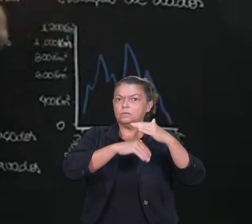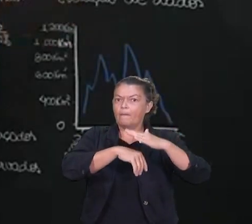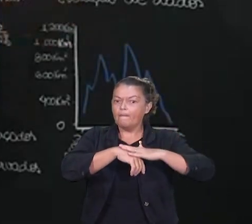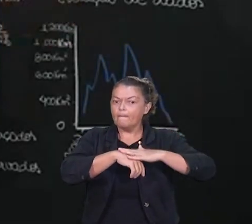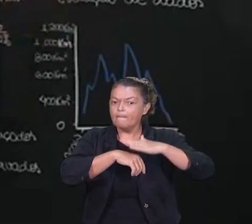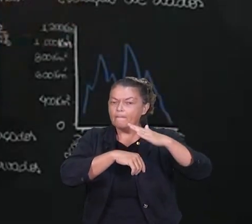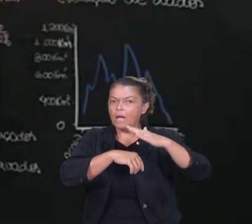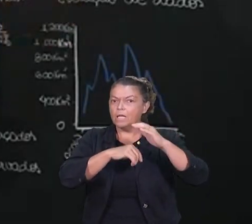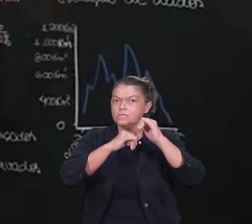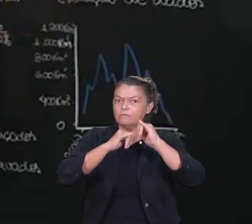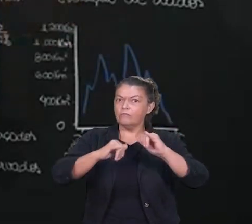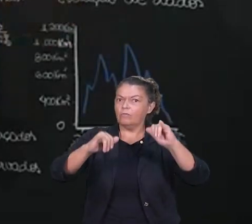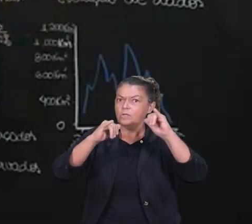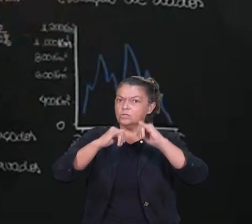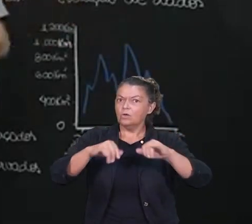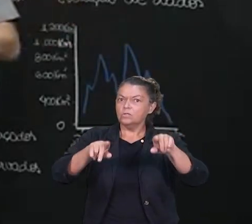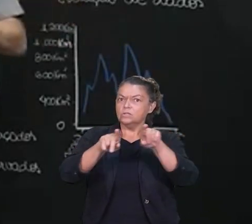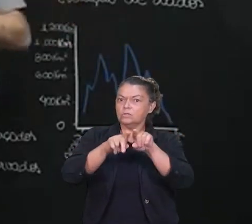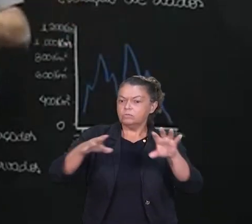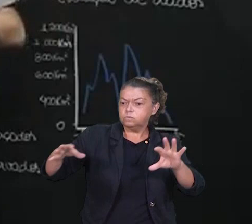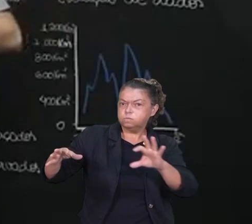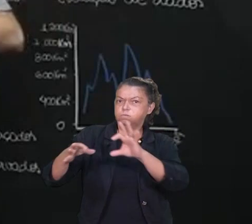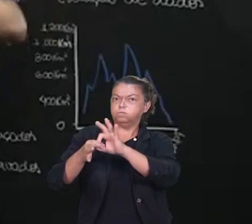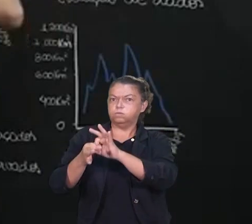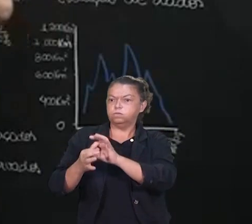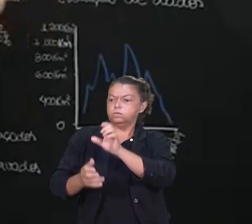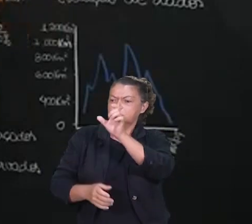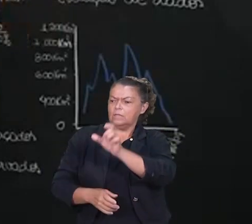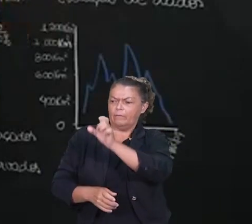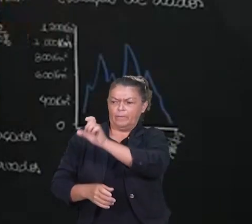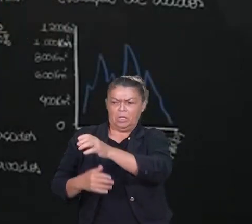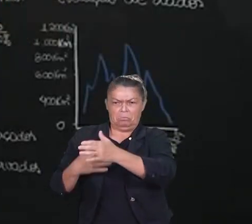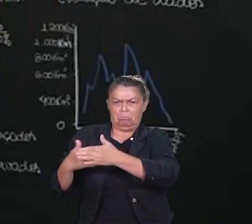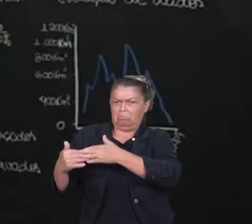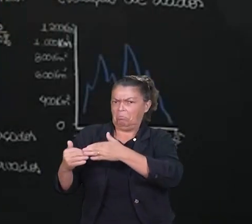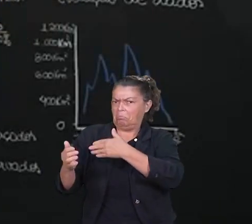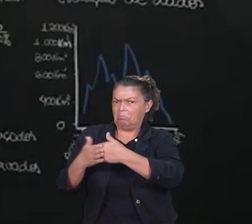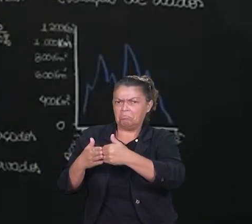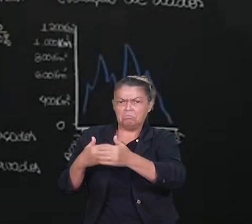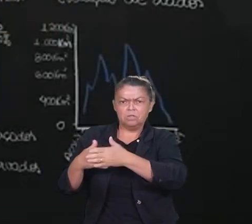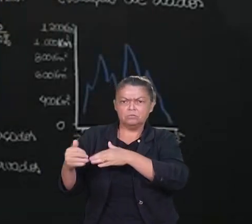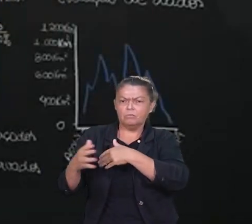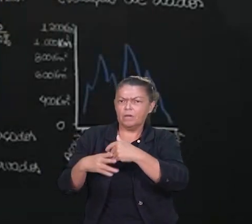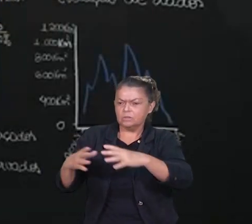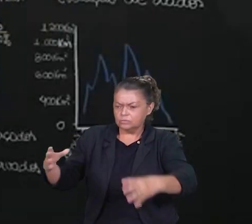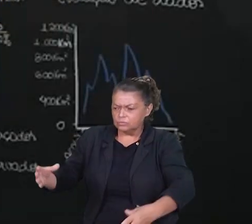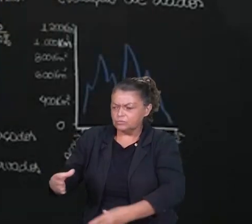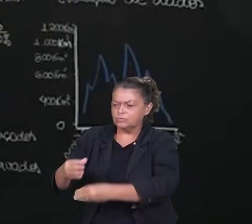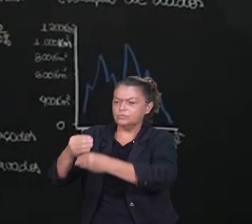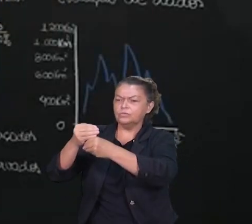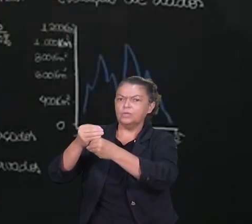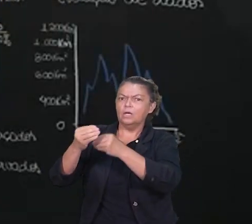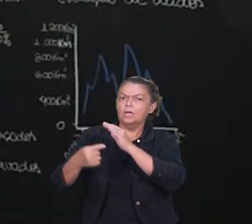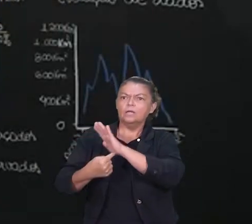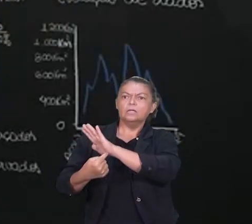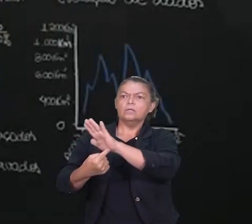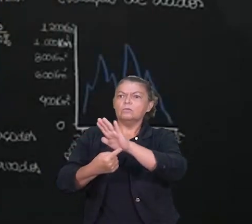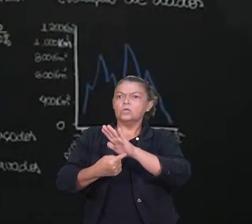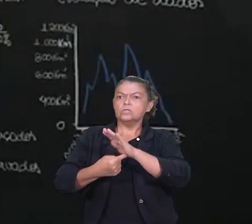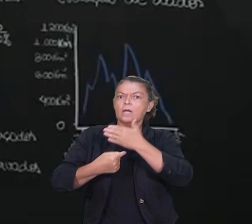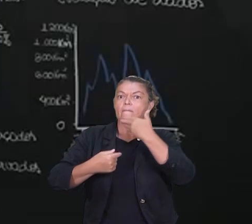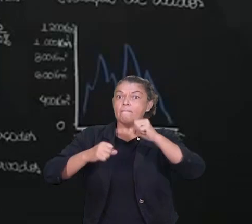mais para tabelas de entrada dupla, tripla e diversas outras aí para ser representada de uma maneira